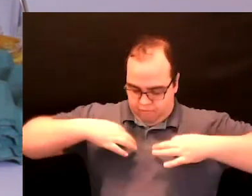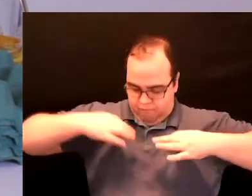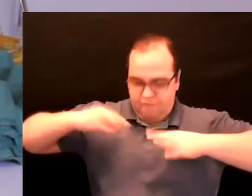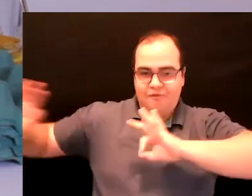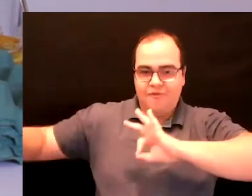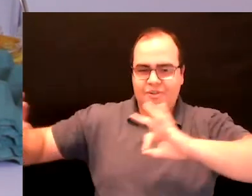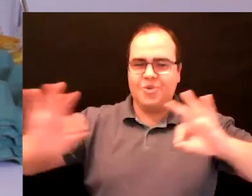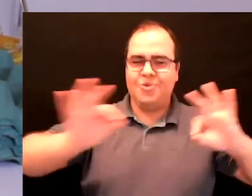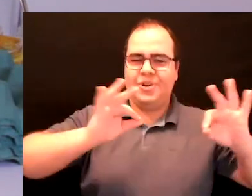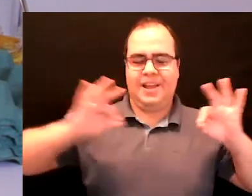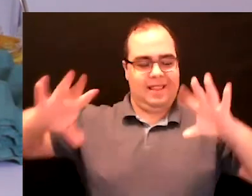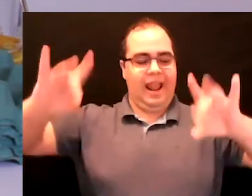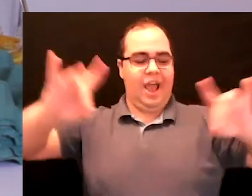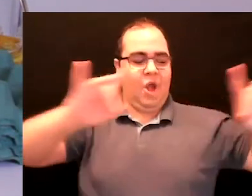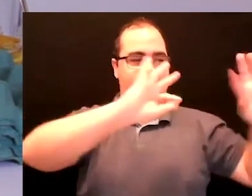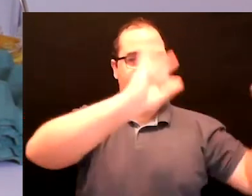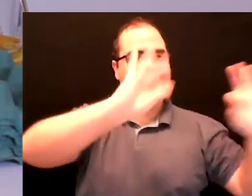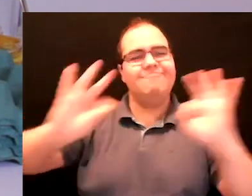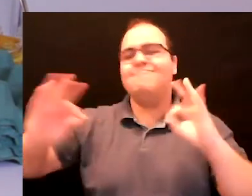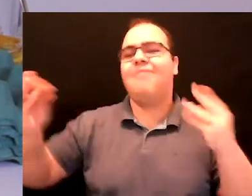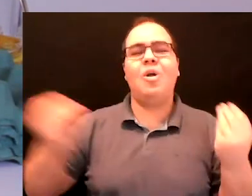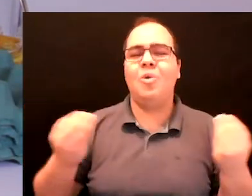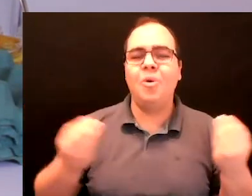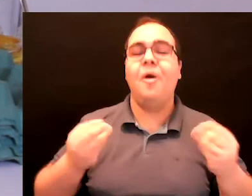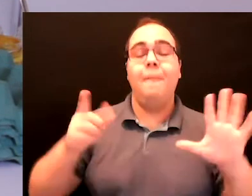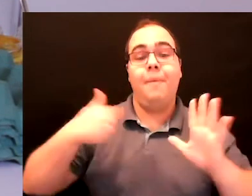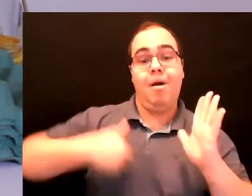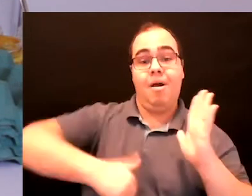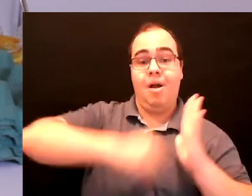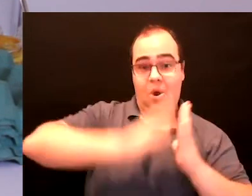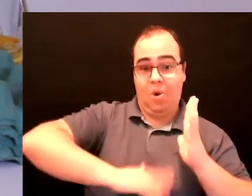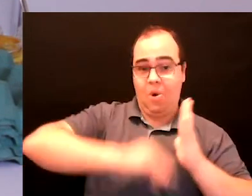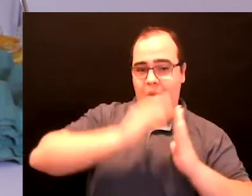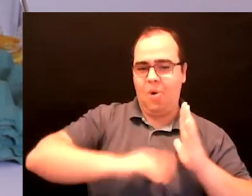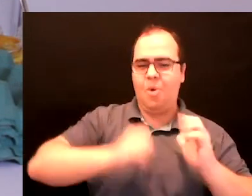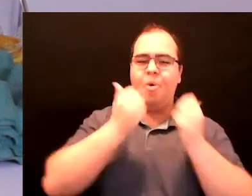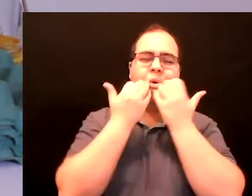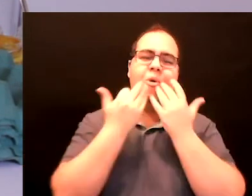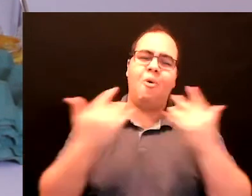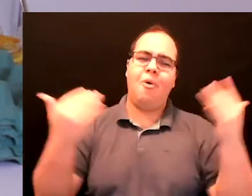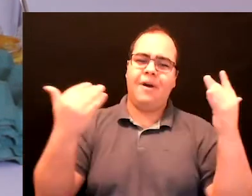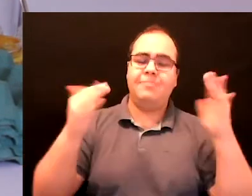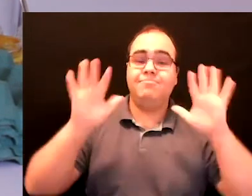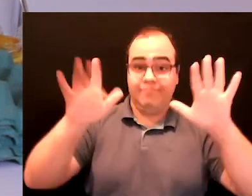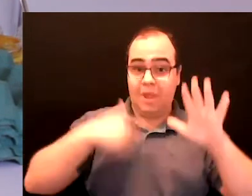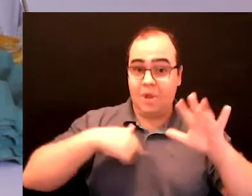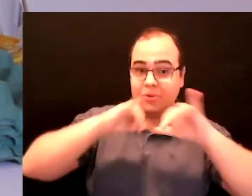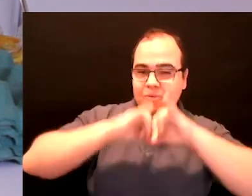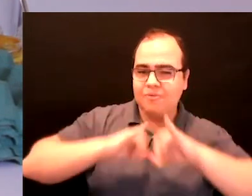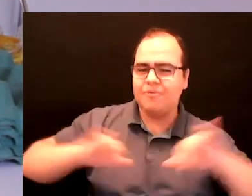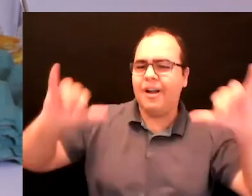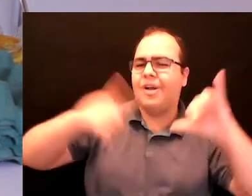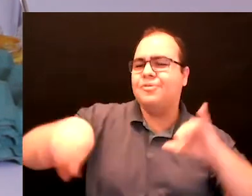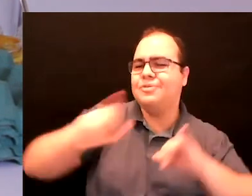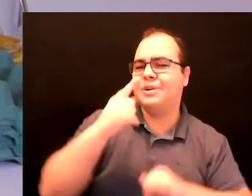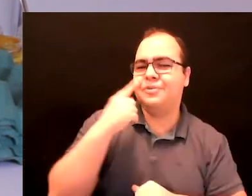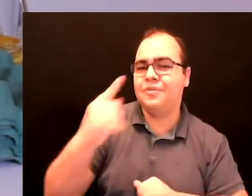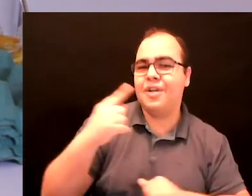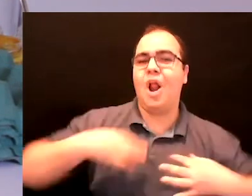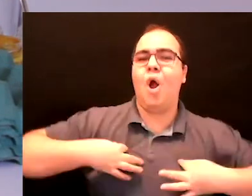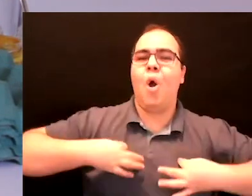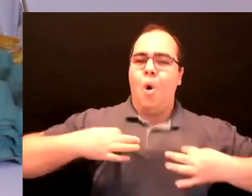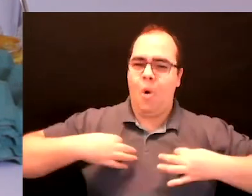uma fantasia, um figurino, uma alegoria? A gente vai passar cor aqui, né? Se eu tô falando do sol